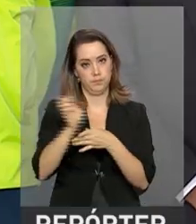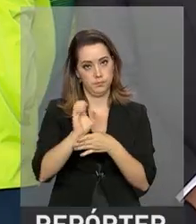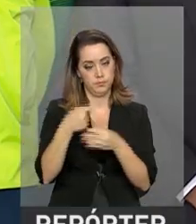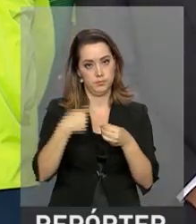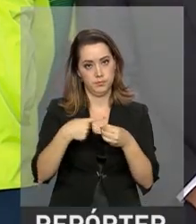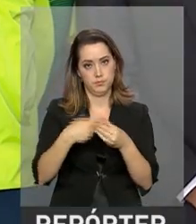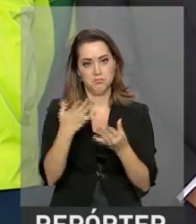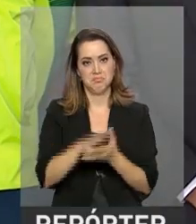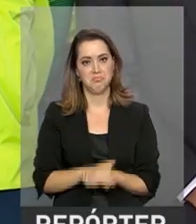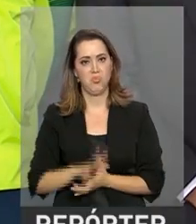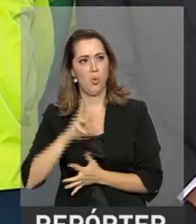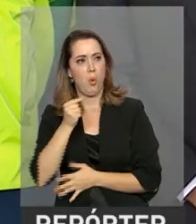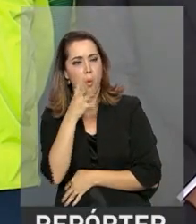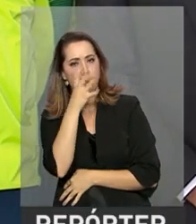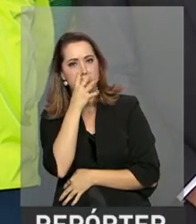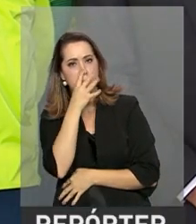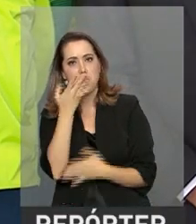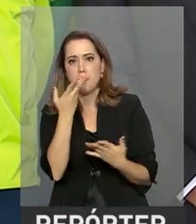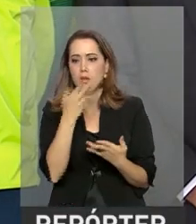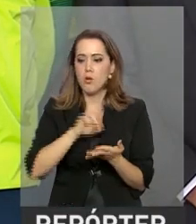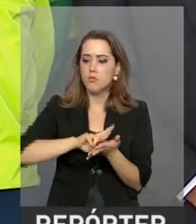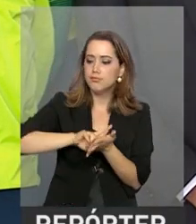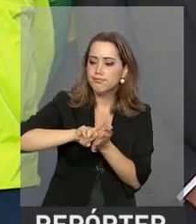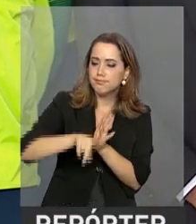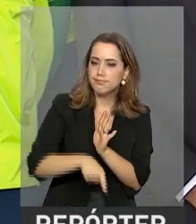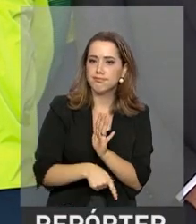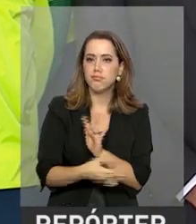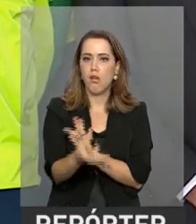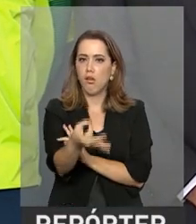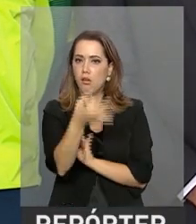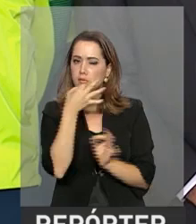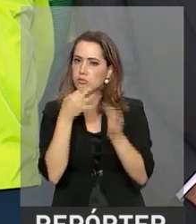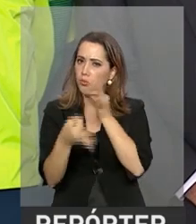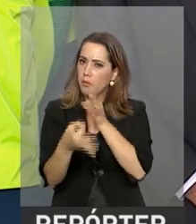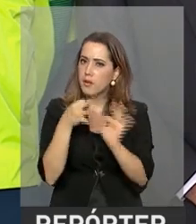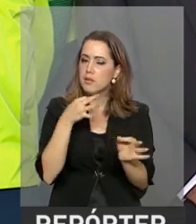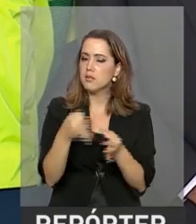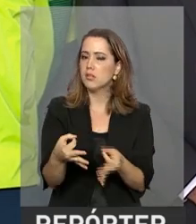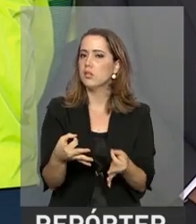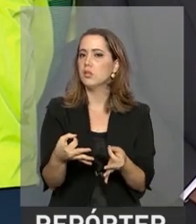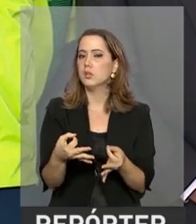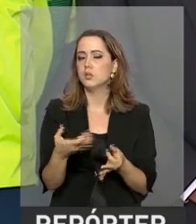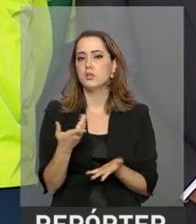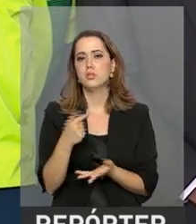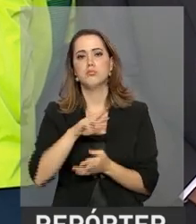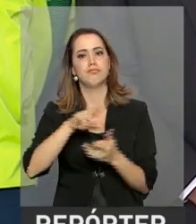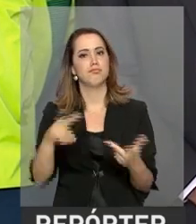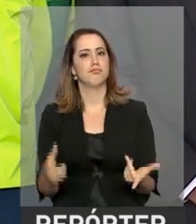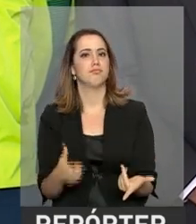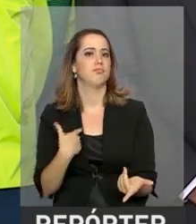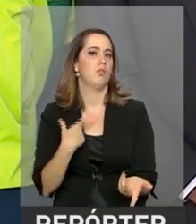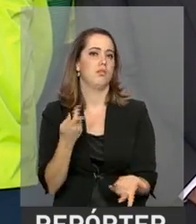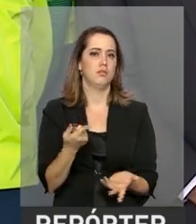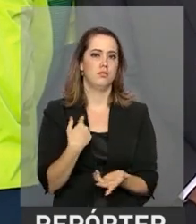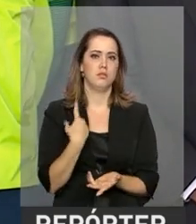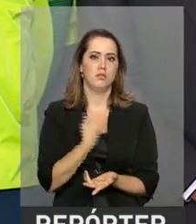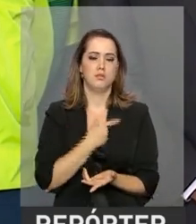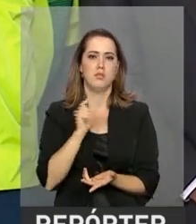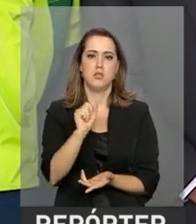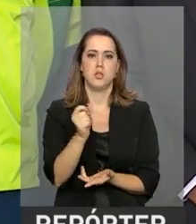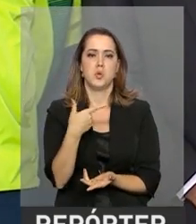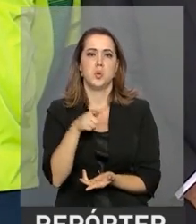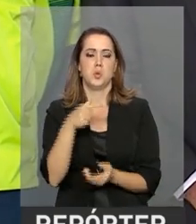Todos ficaram admiradíssimos. Tais e tantas eram as afirmações da mais variada natureza, não é da